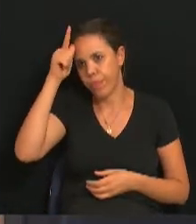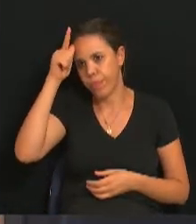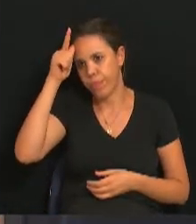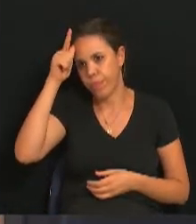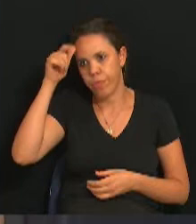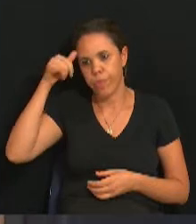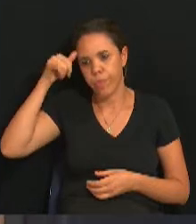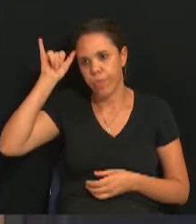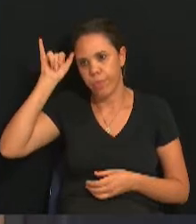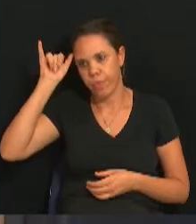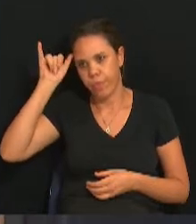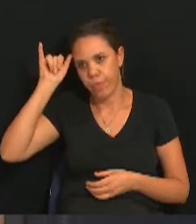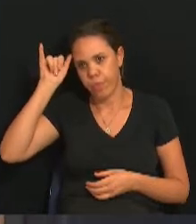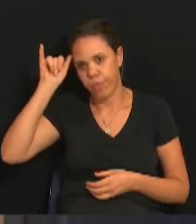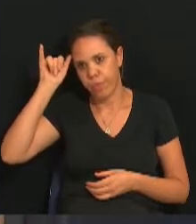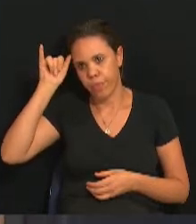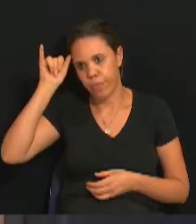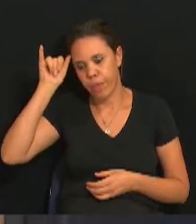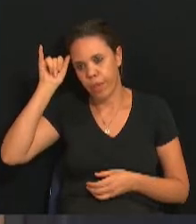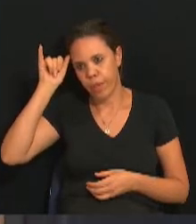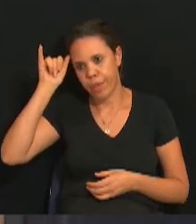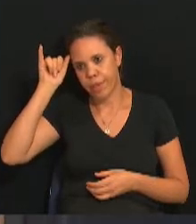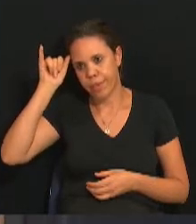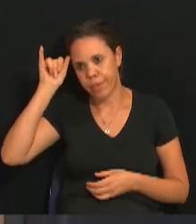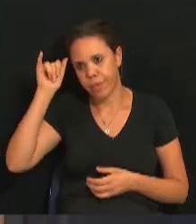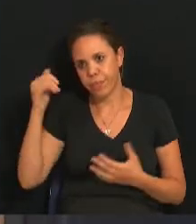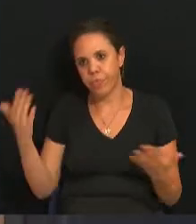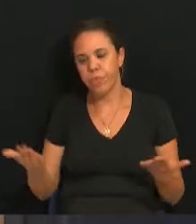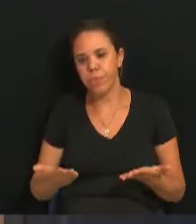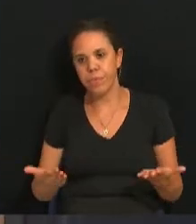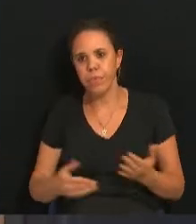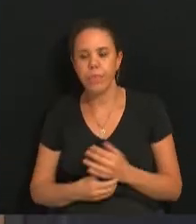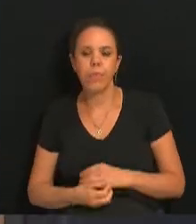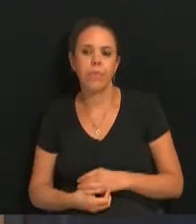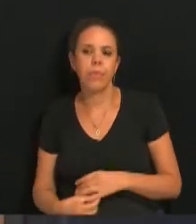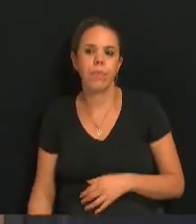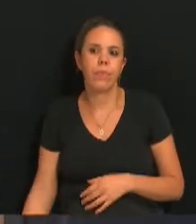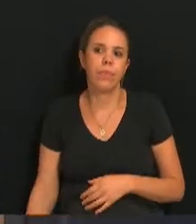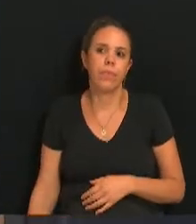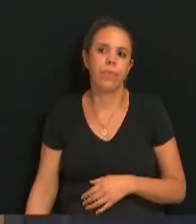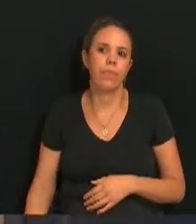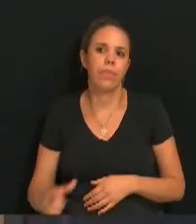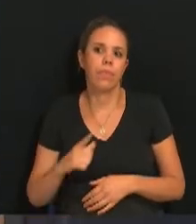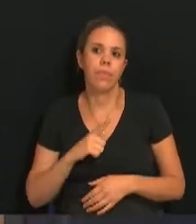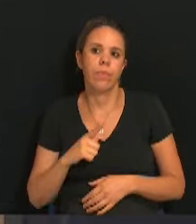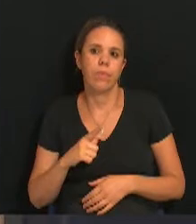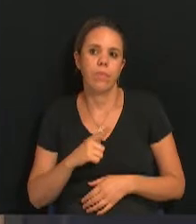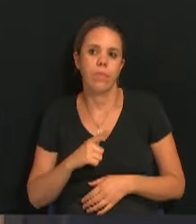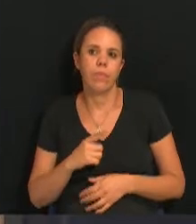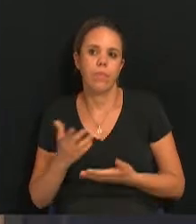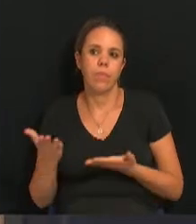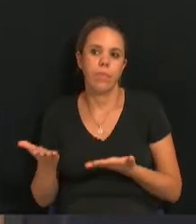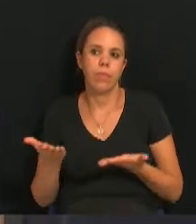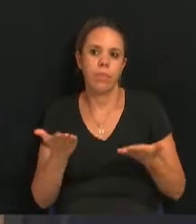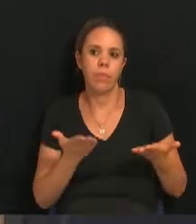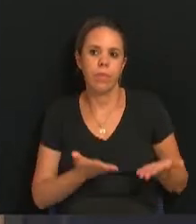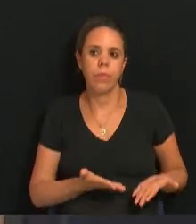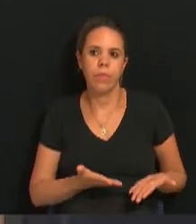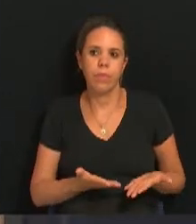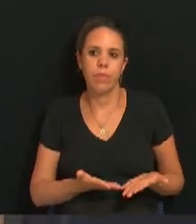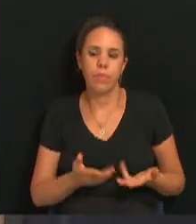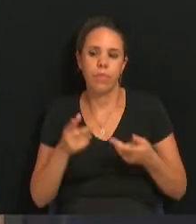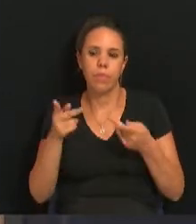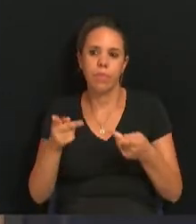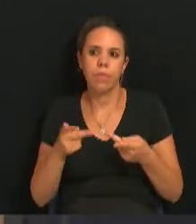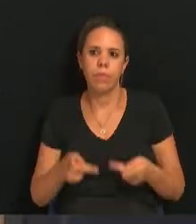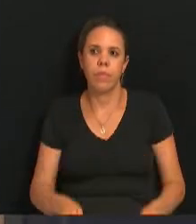Paulo Búfalo também, E hoje nós temos, enquanto comissão, a honra de receber aqui alguns